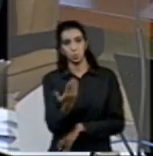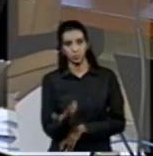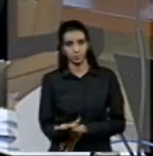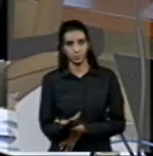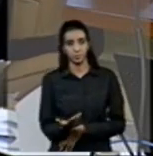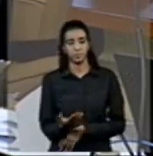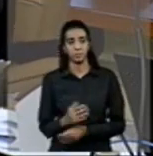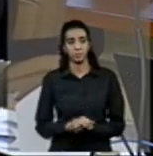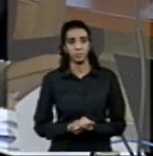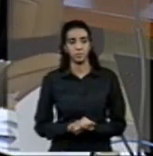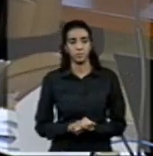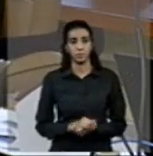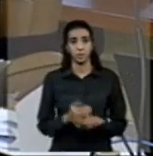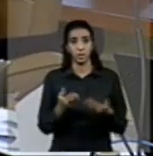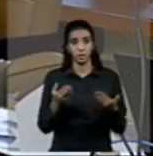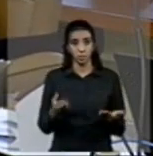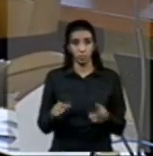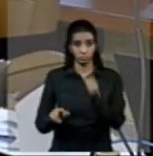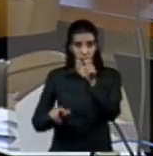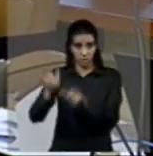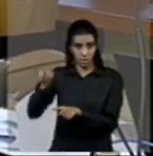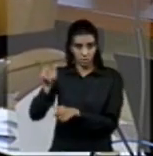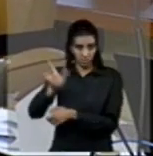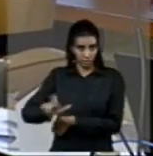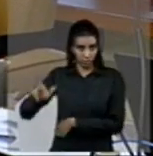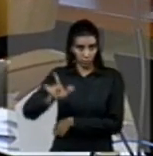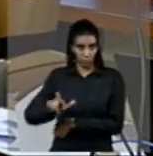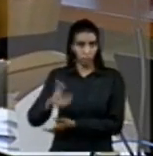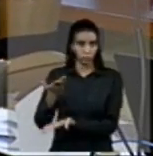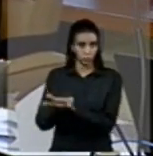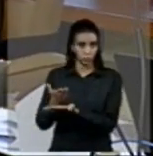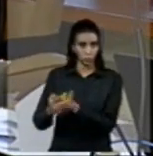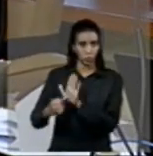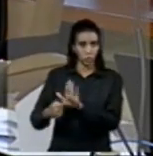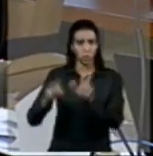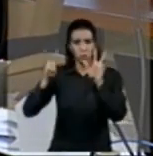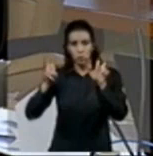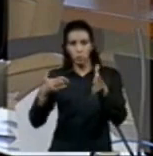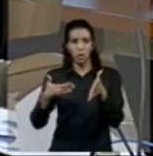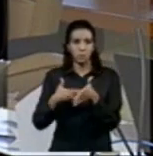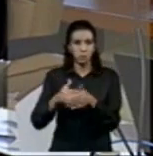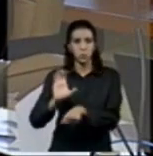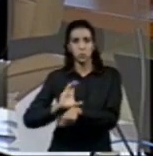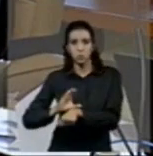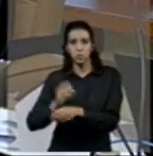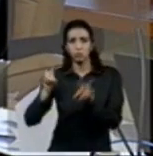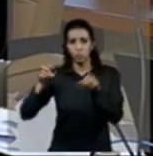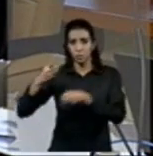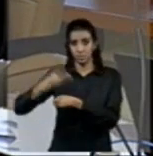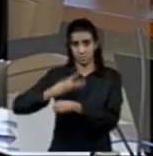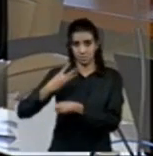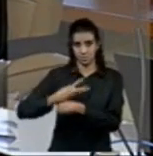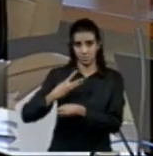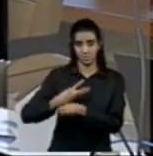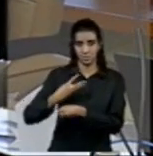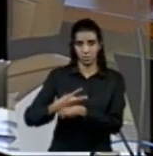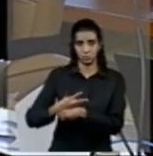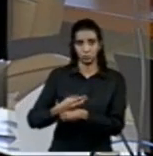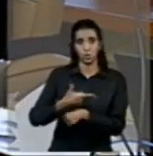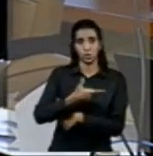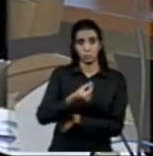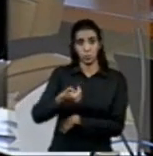teórico, concluem os autores nesse estudo sobre os limites constitucionais da terceirização, publicado